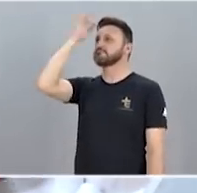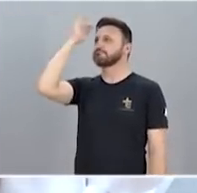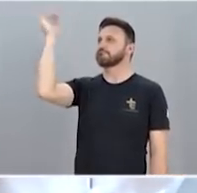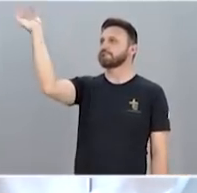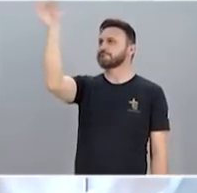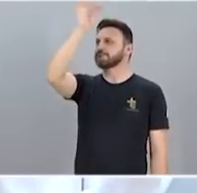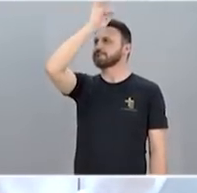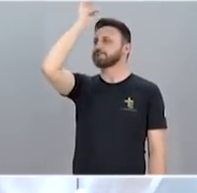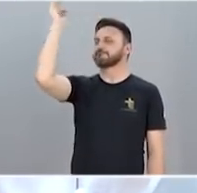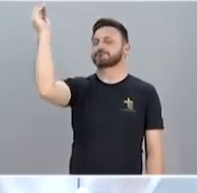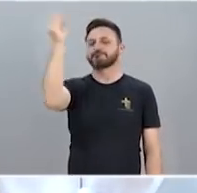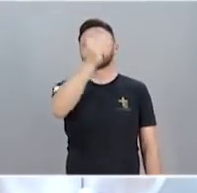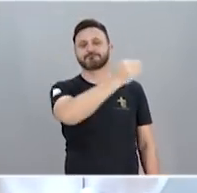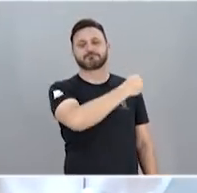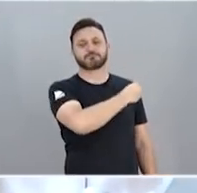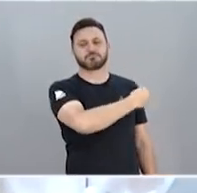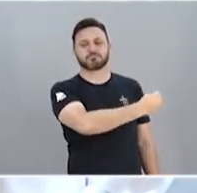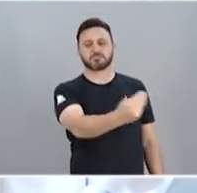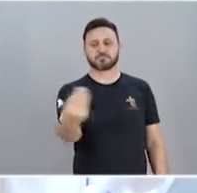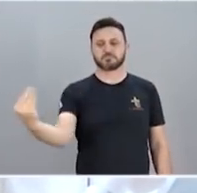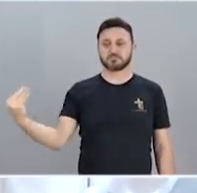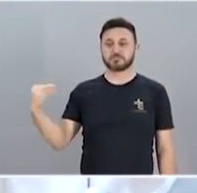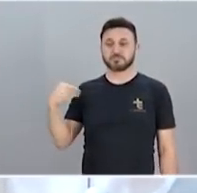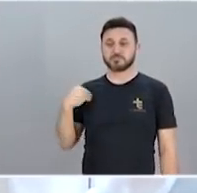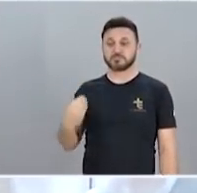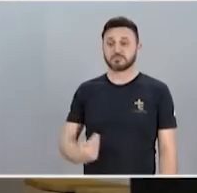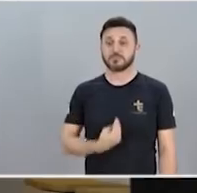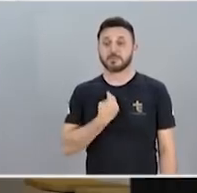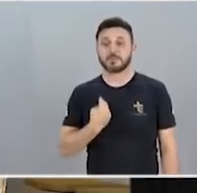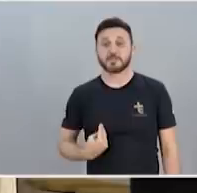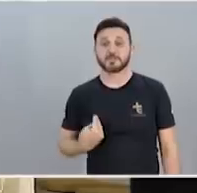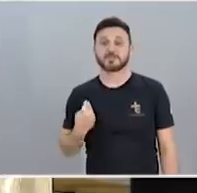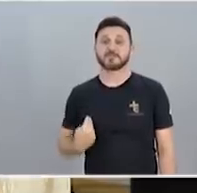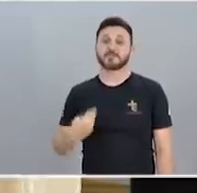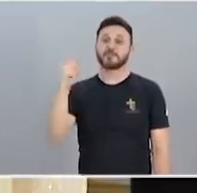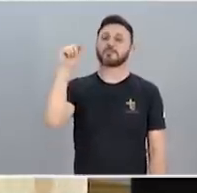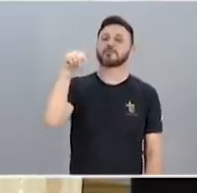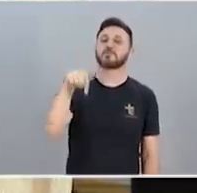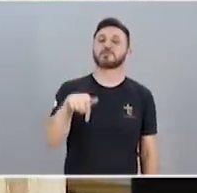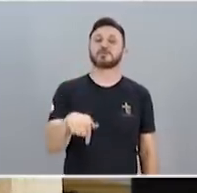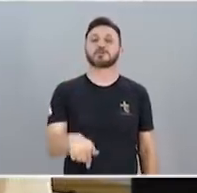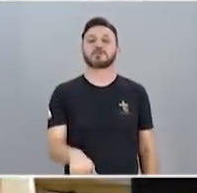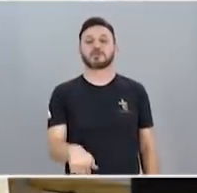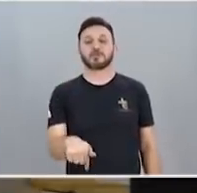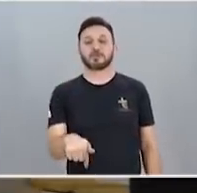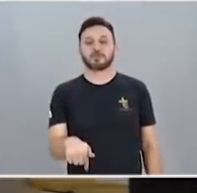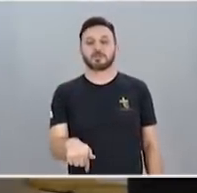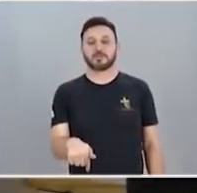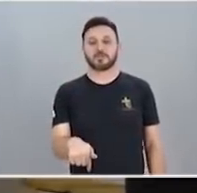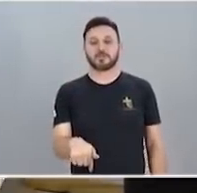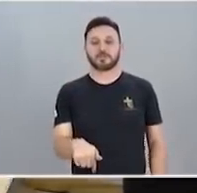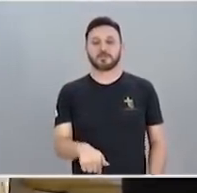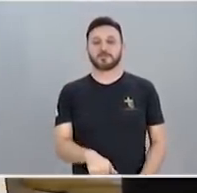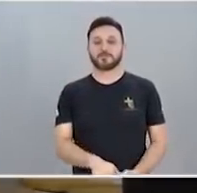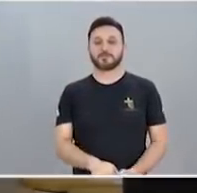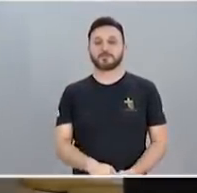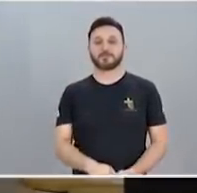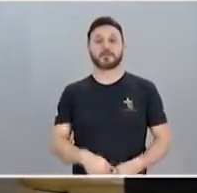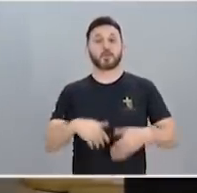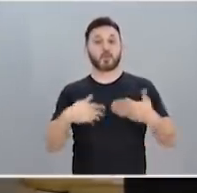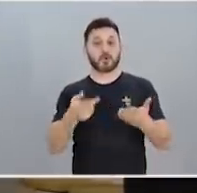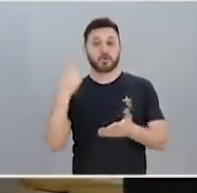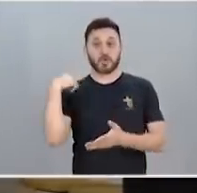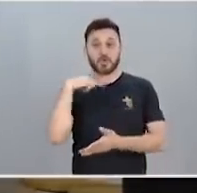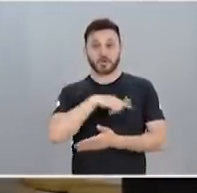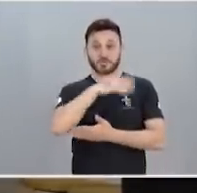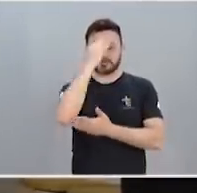e do Espírito Santo, estamos aqui. Quando fazemos